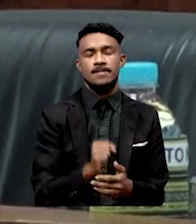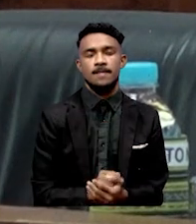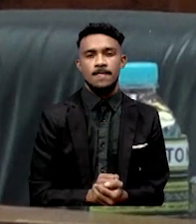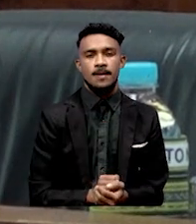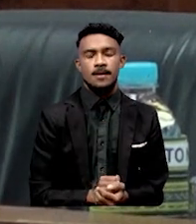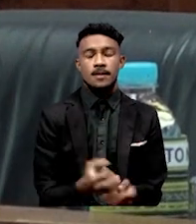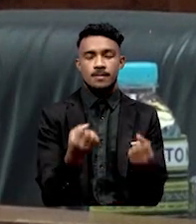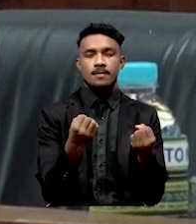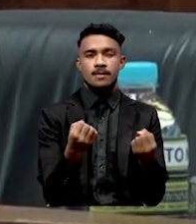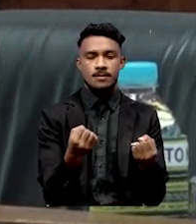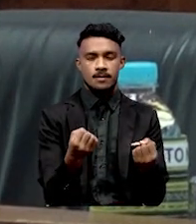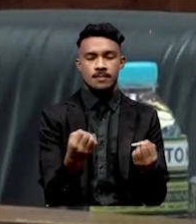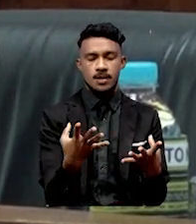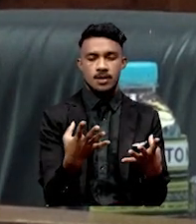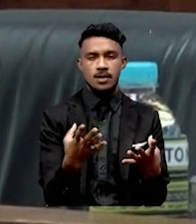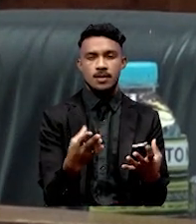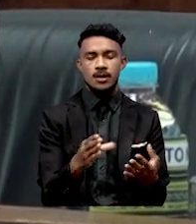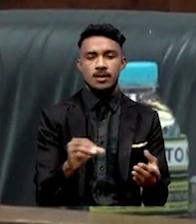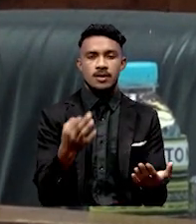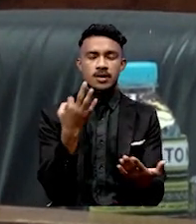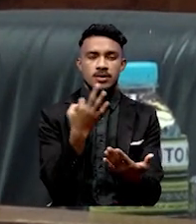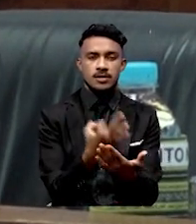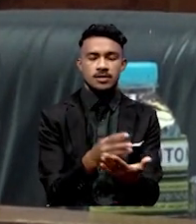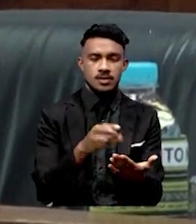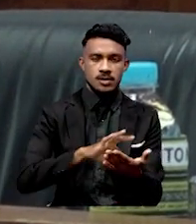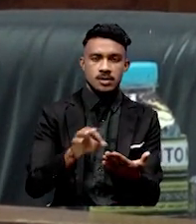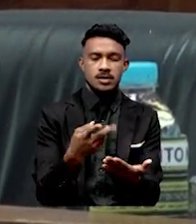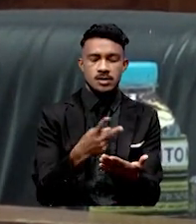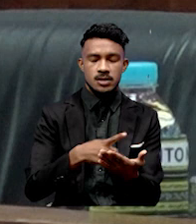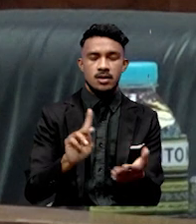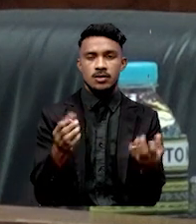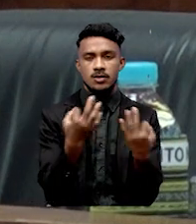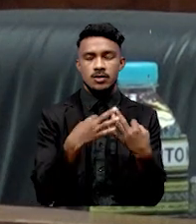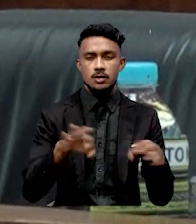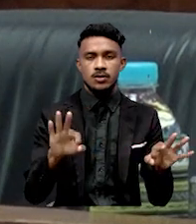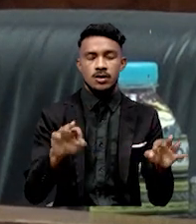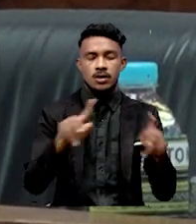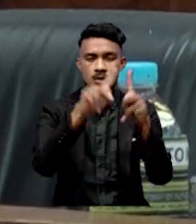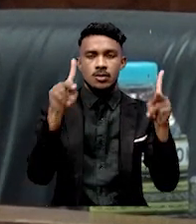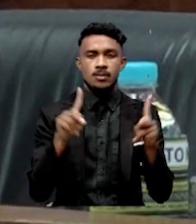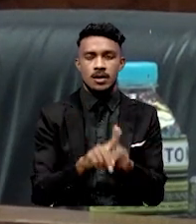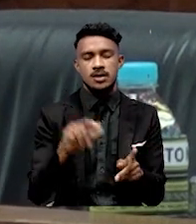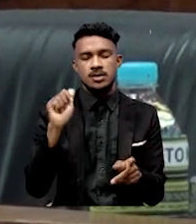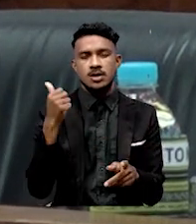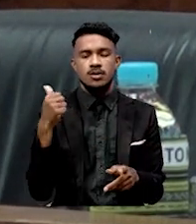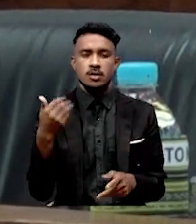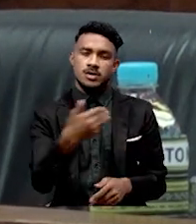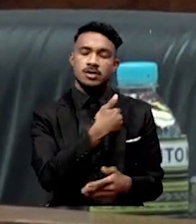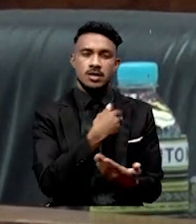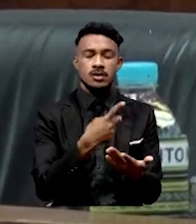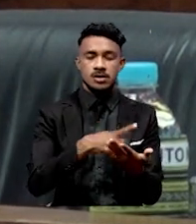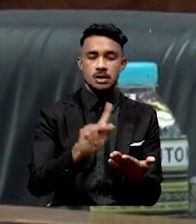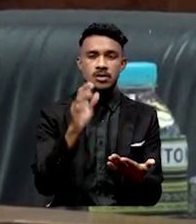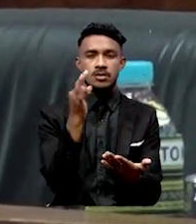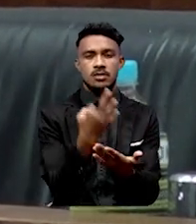quase maioria pagamento nem halo outro ano iha cal companhia sanulo ida maca se dá o que é tam pagamento né